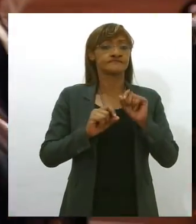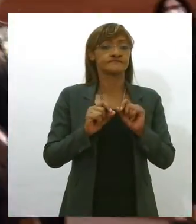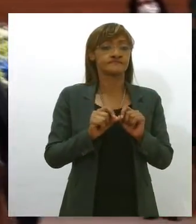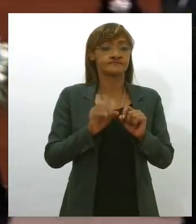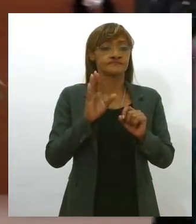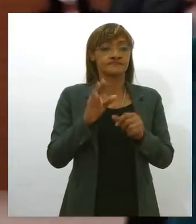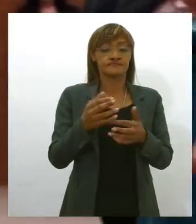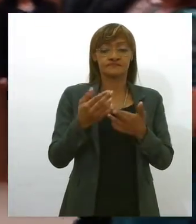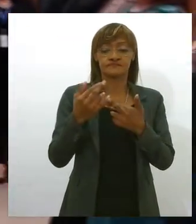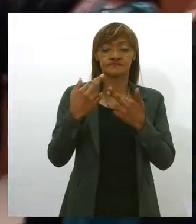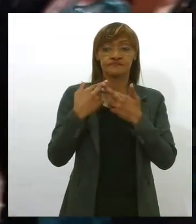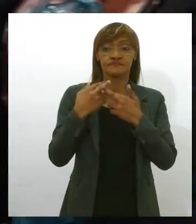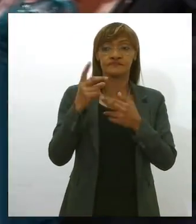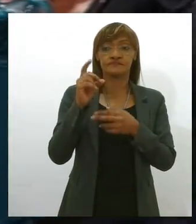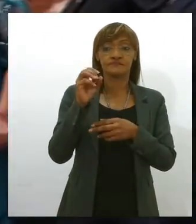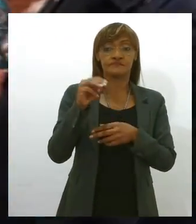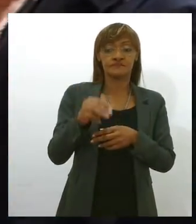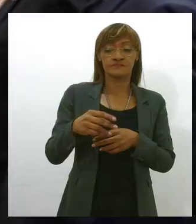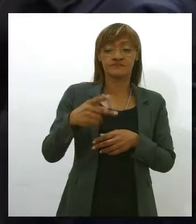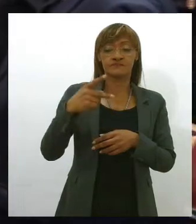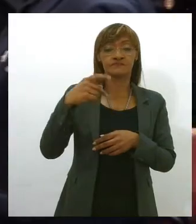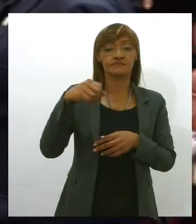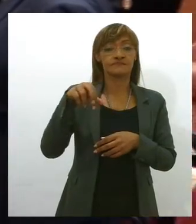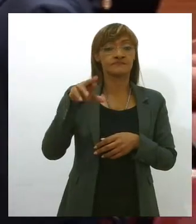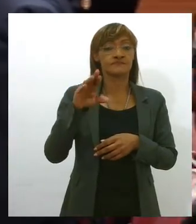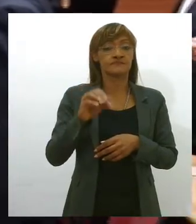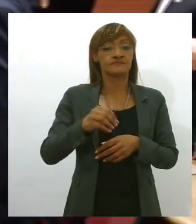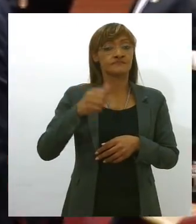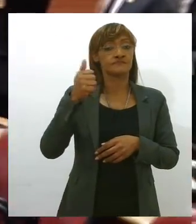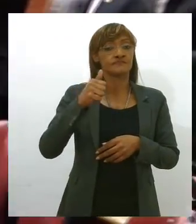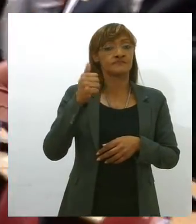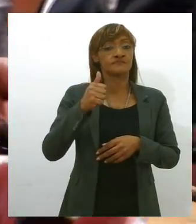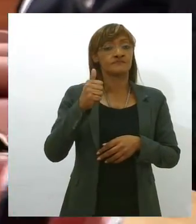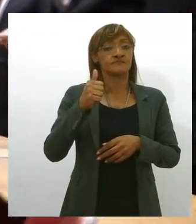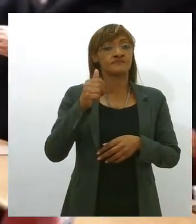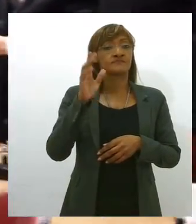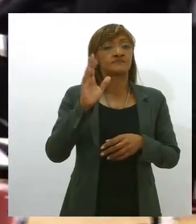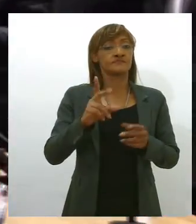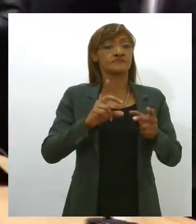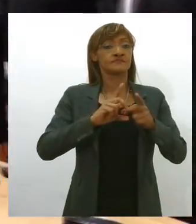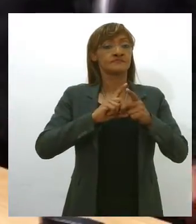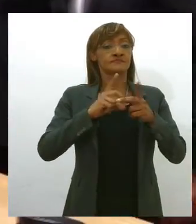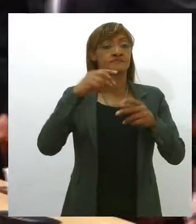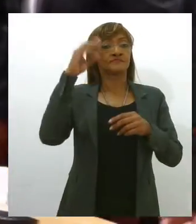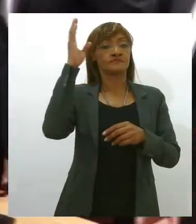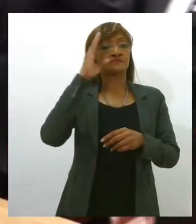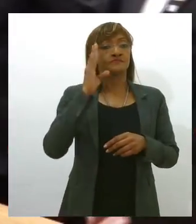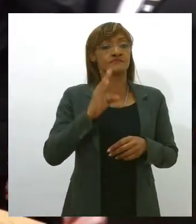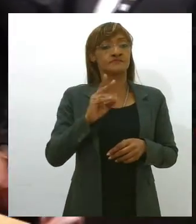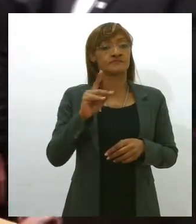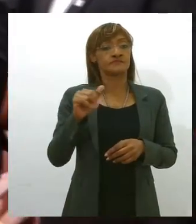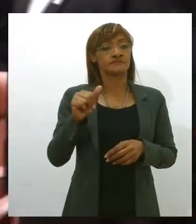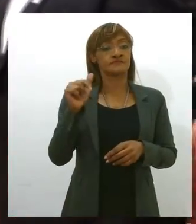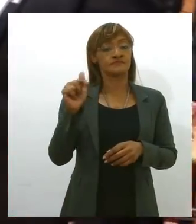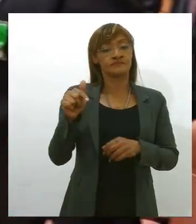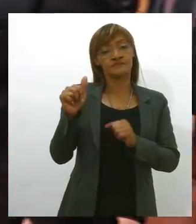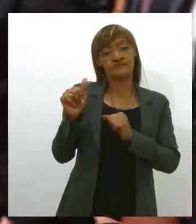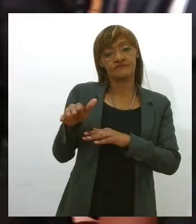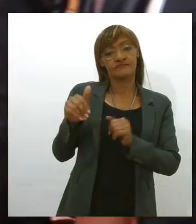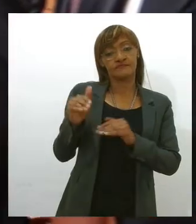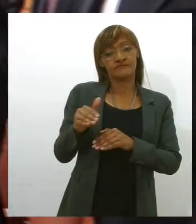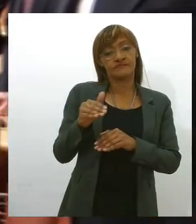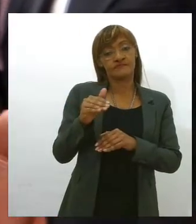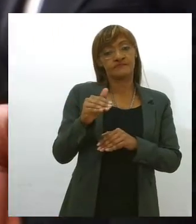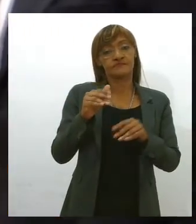primeiro a proclamar a independência do Brasil no dia sete de setembro do mesmo ano em